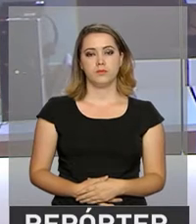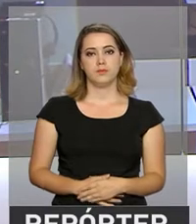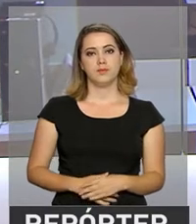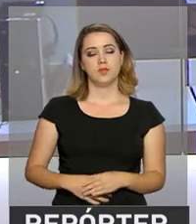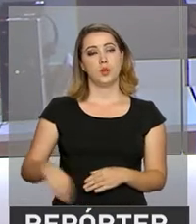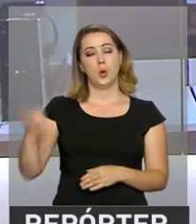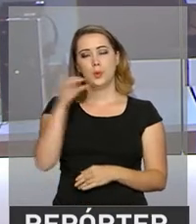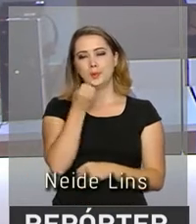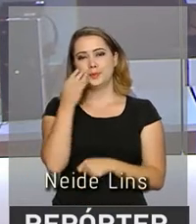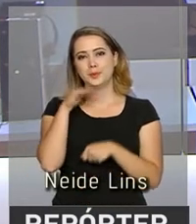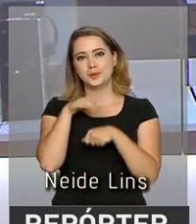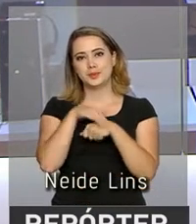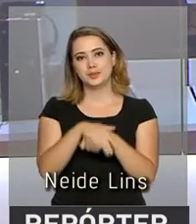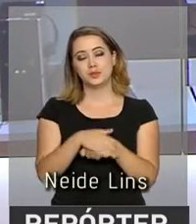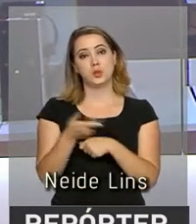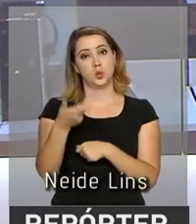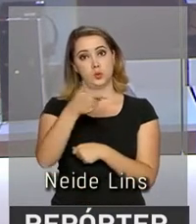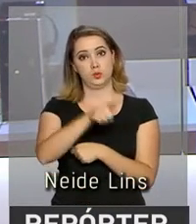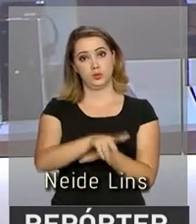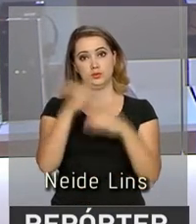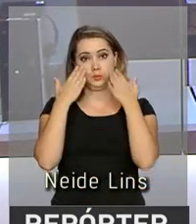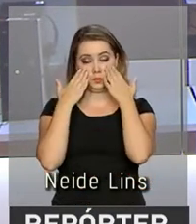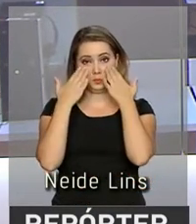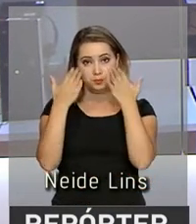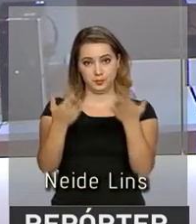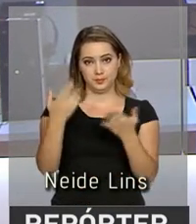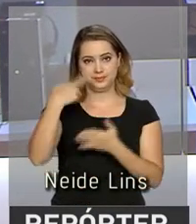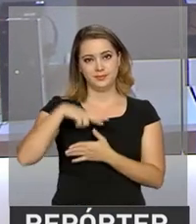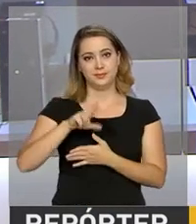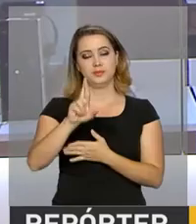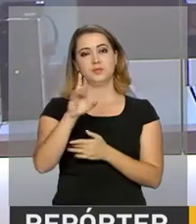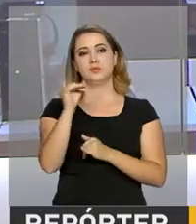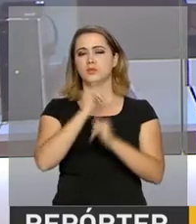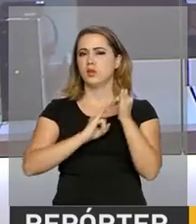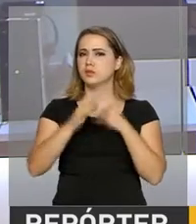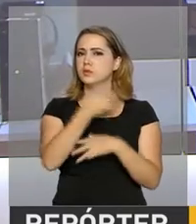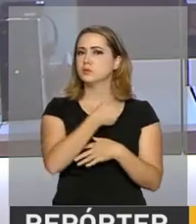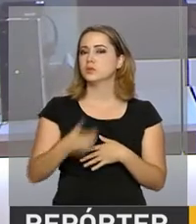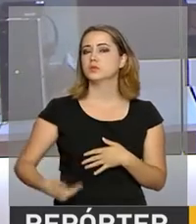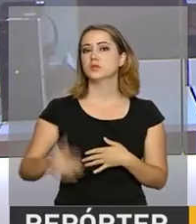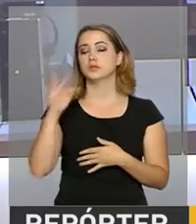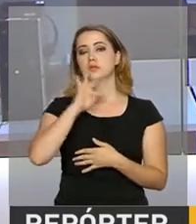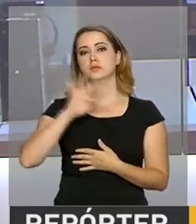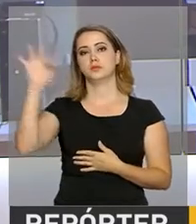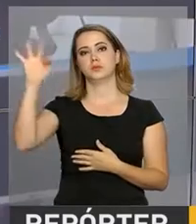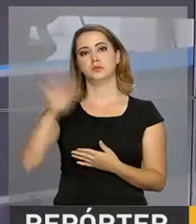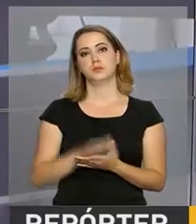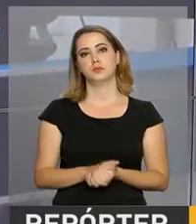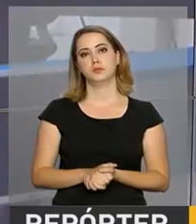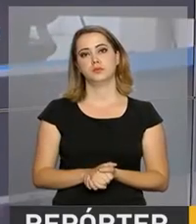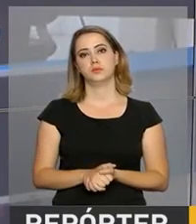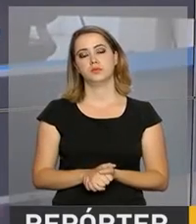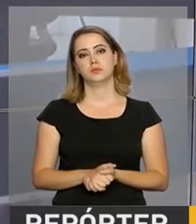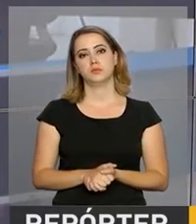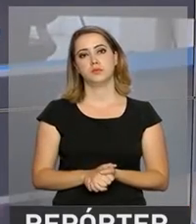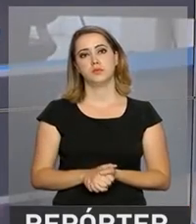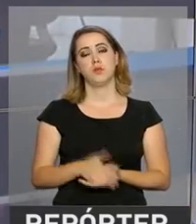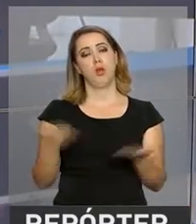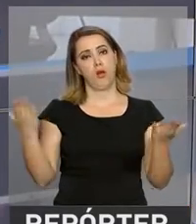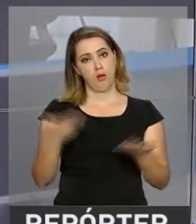olá boa noite no ar mais uma edição do repórter nbr com as notícias do governo federal em